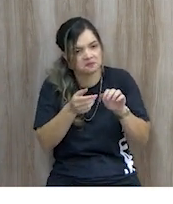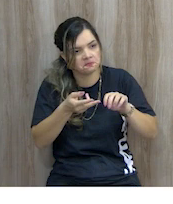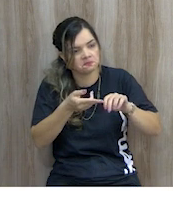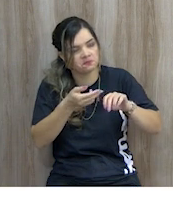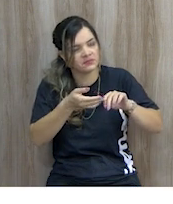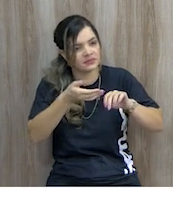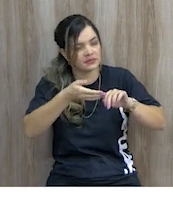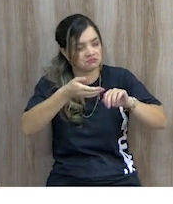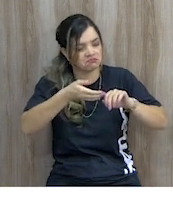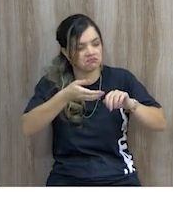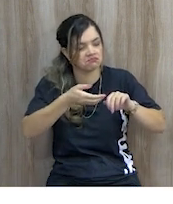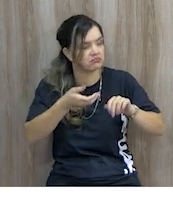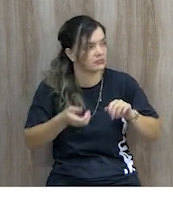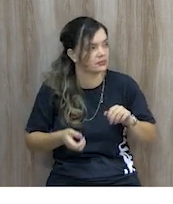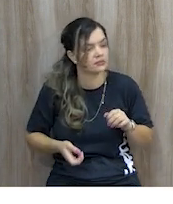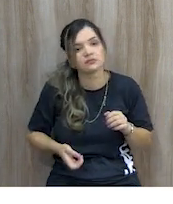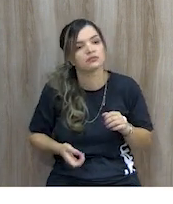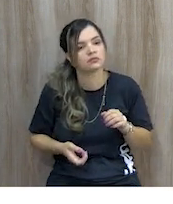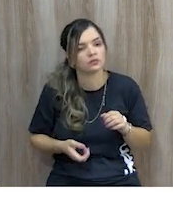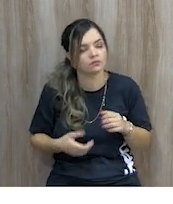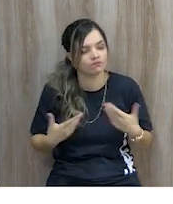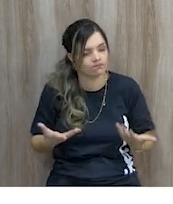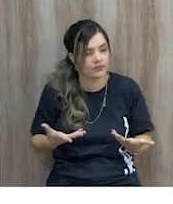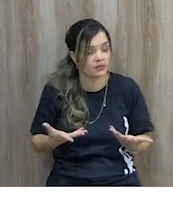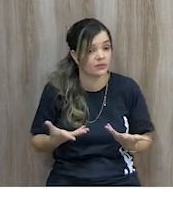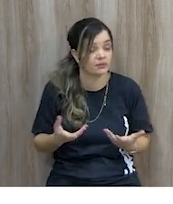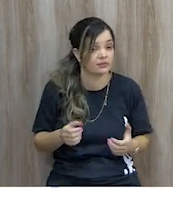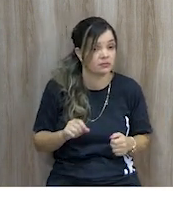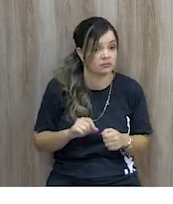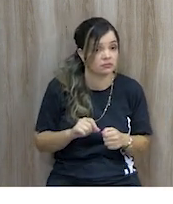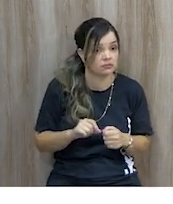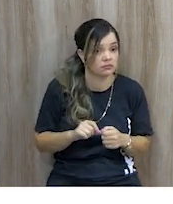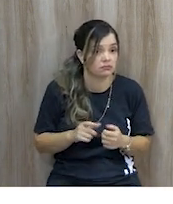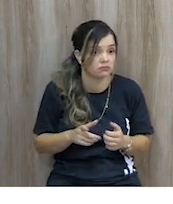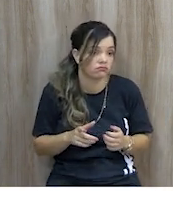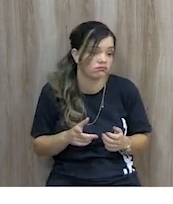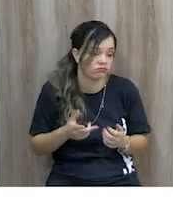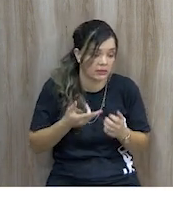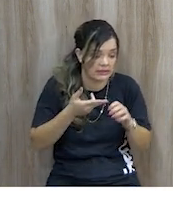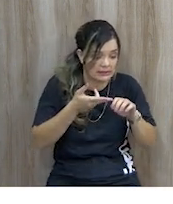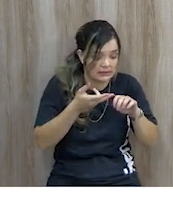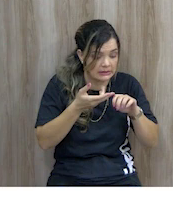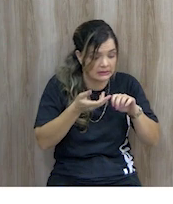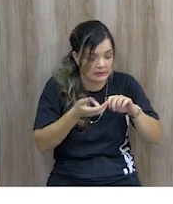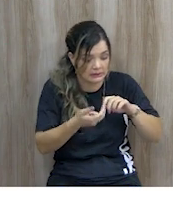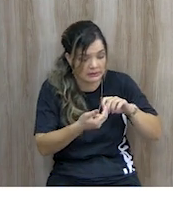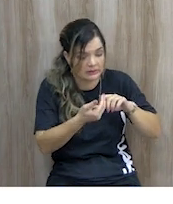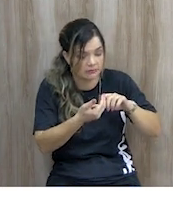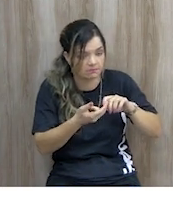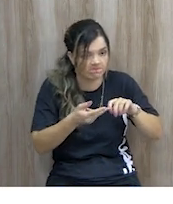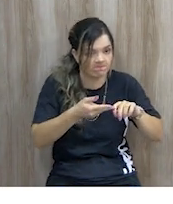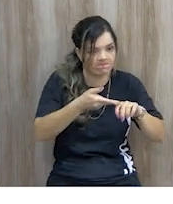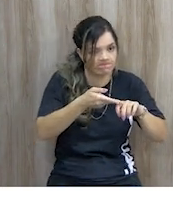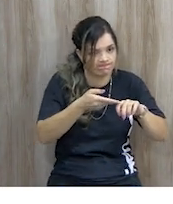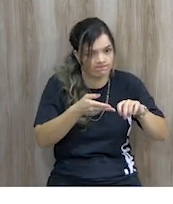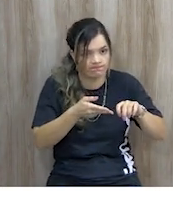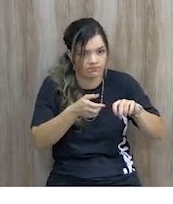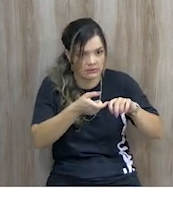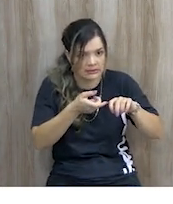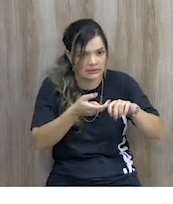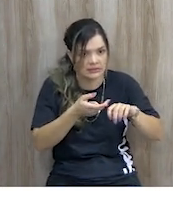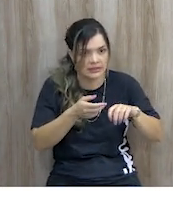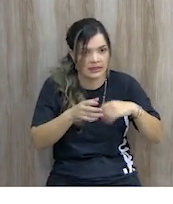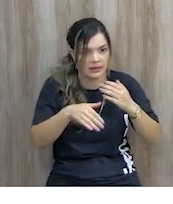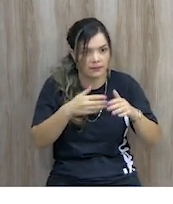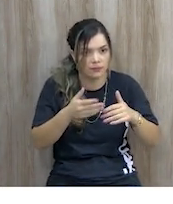coronariamente. Então, faço as suturas em papila e faço as suturas na relaxante. Esse é